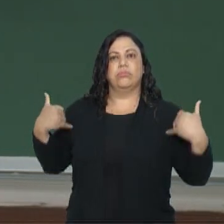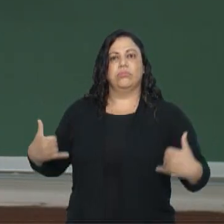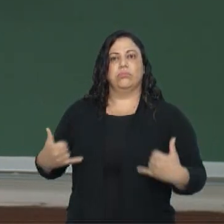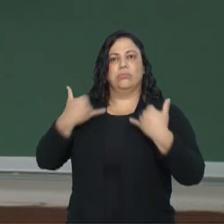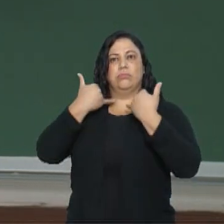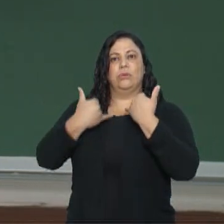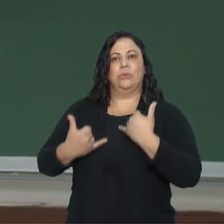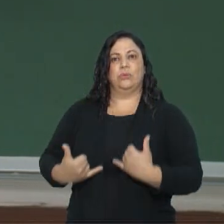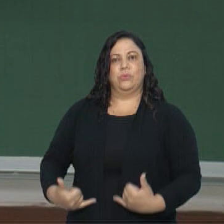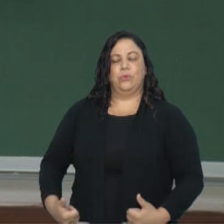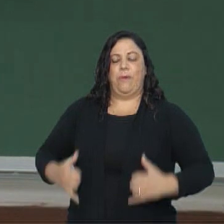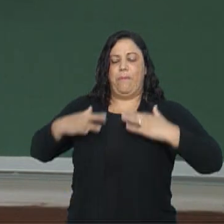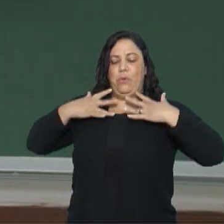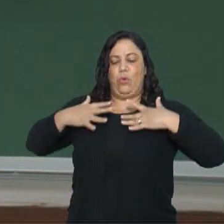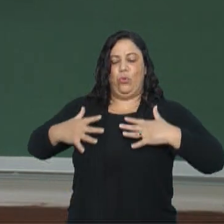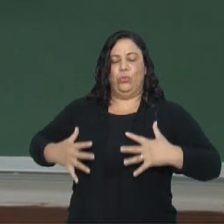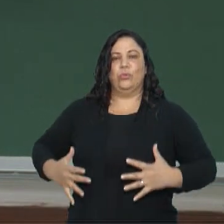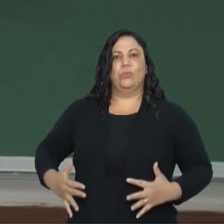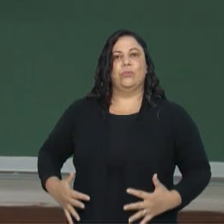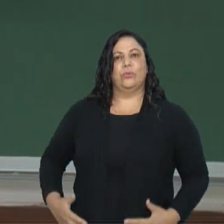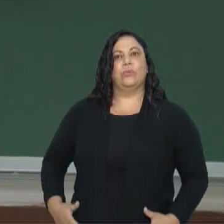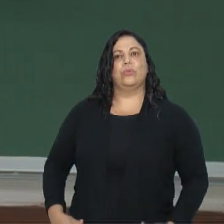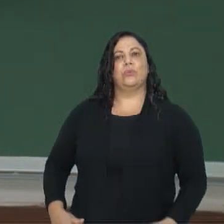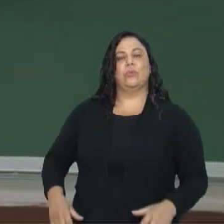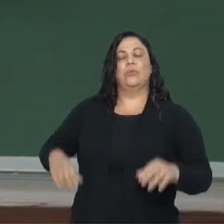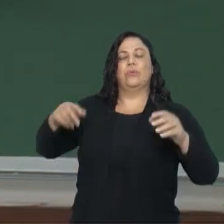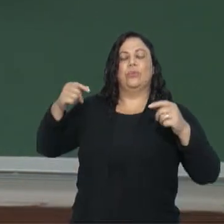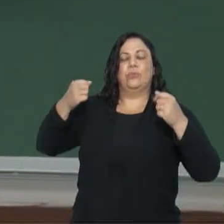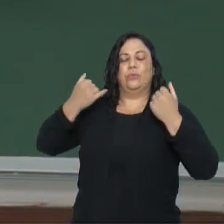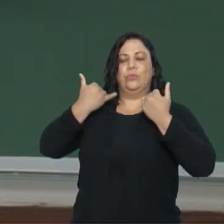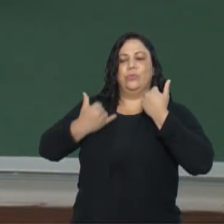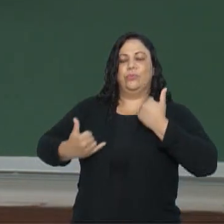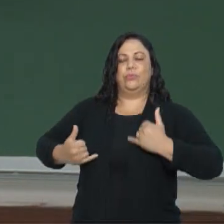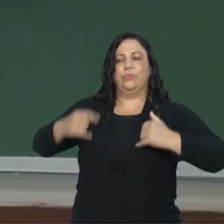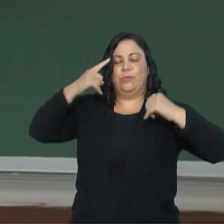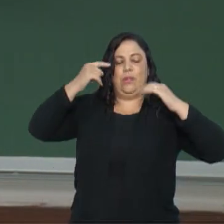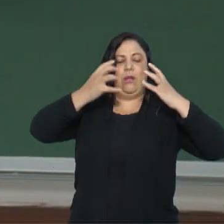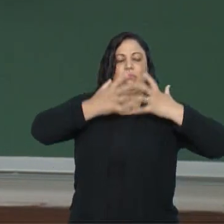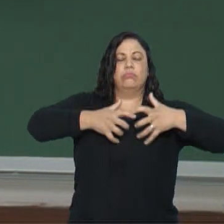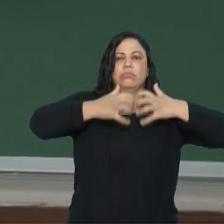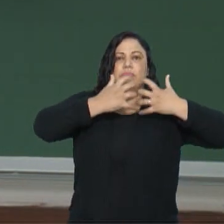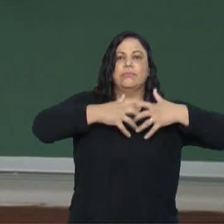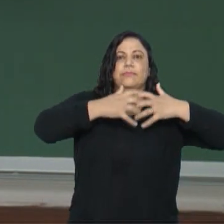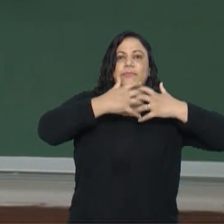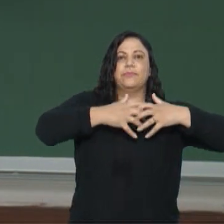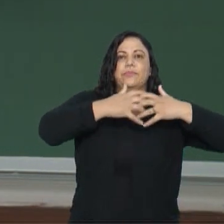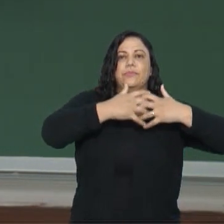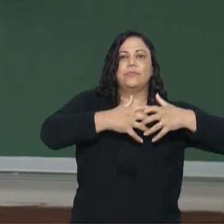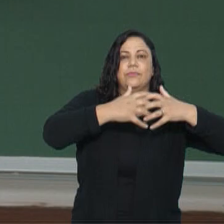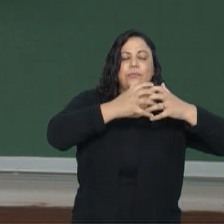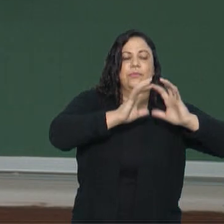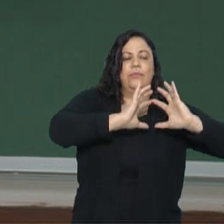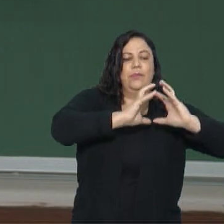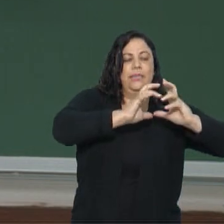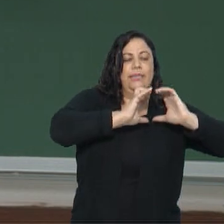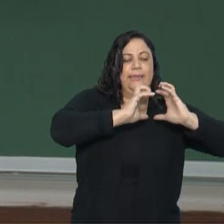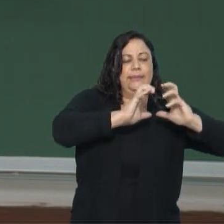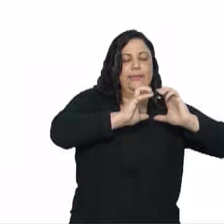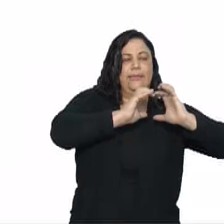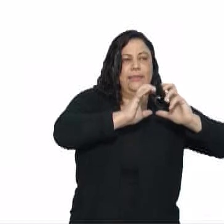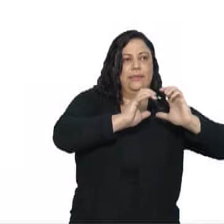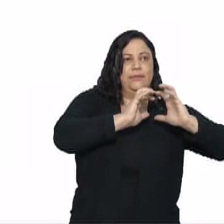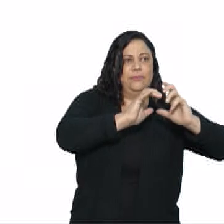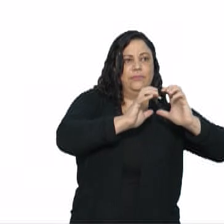encefálico e é transmitido, é levado para o cérebro e para o cerebelo. Percebo aqui, então, nessa imagem,